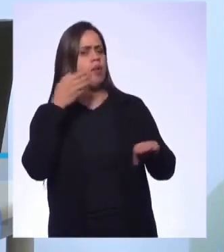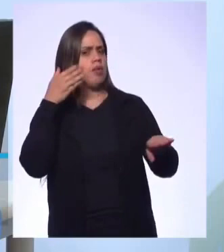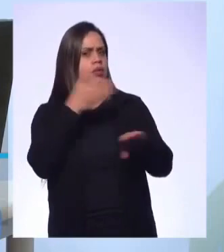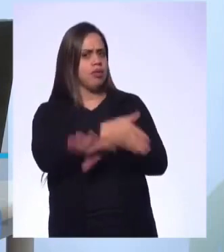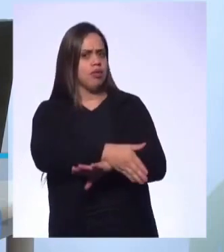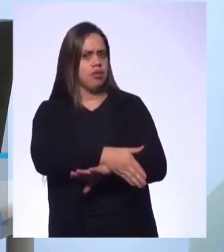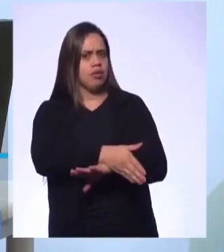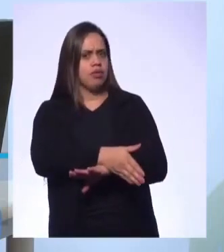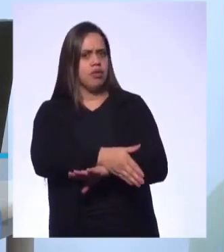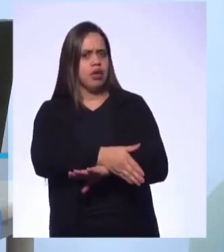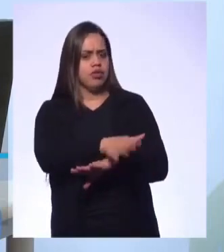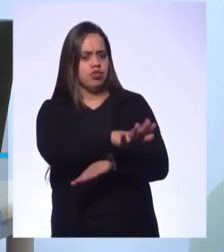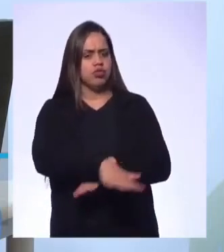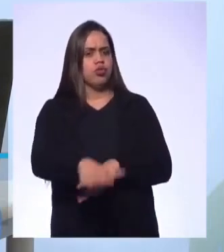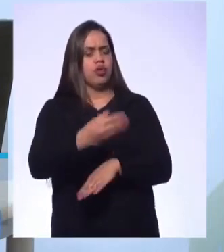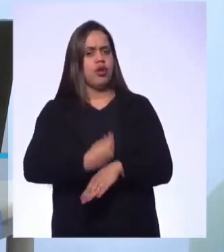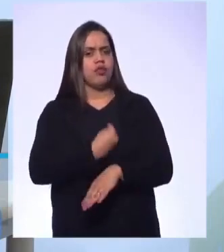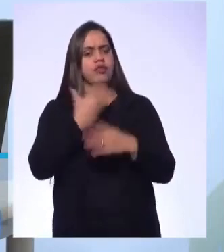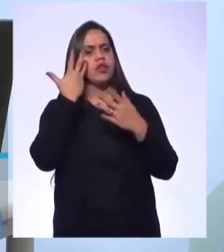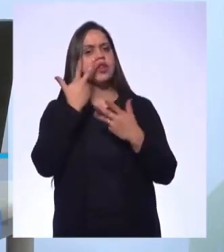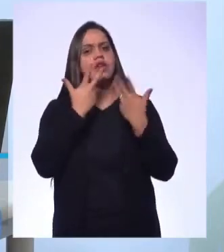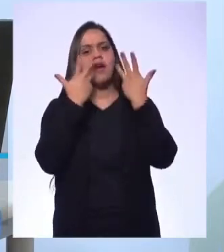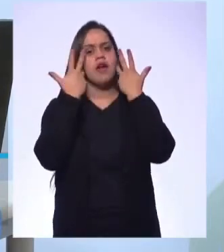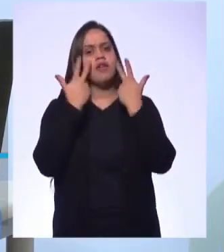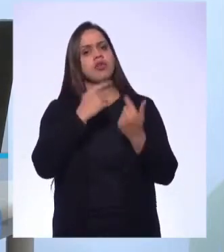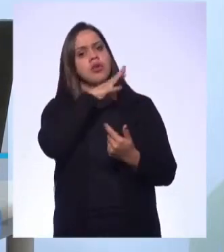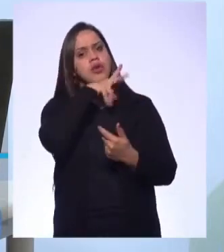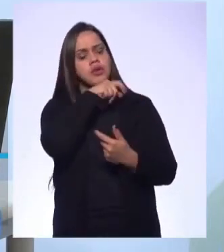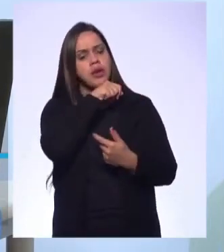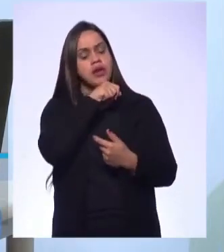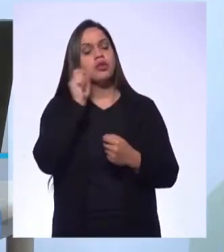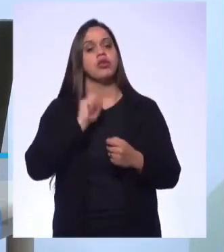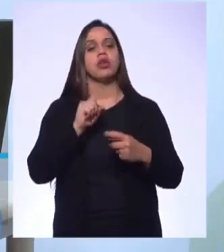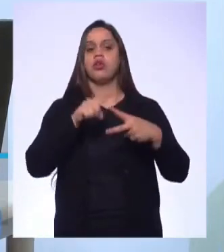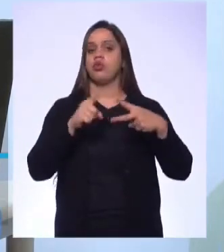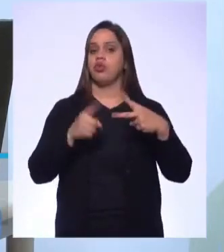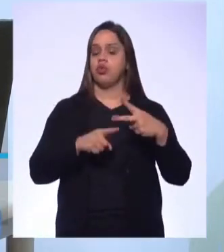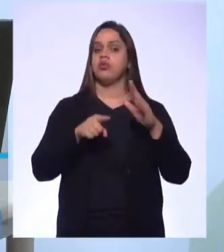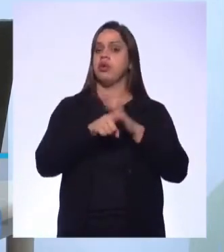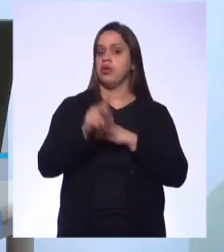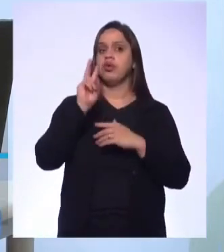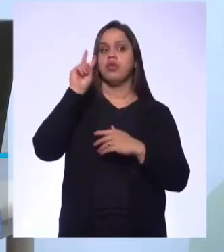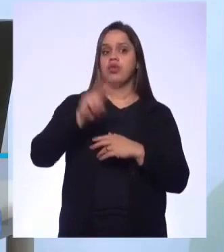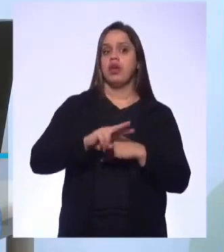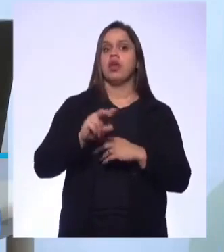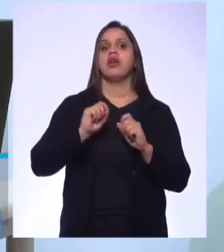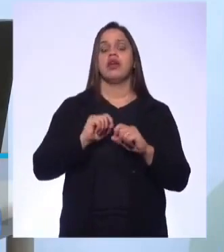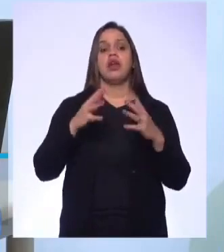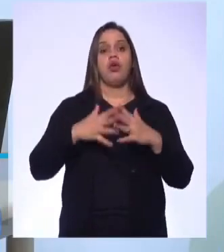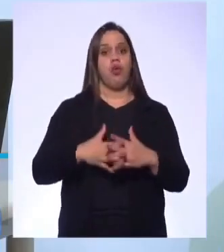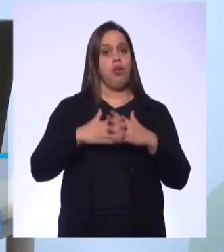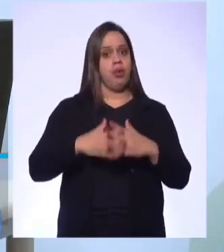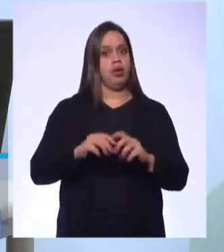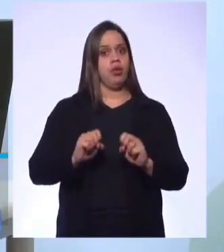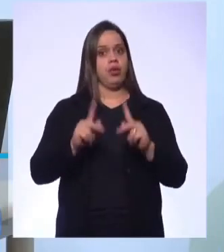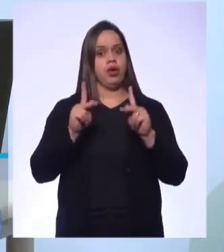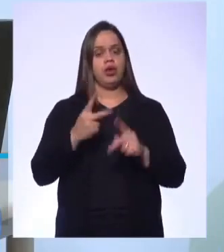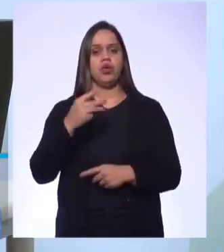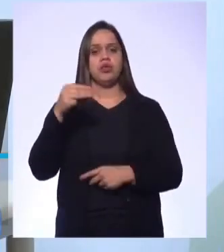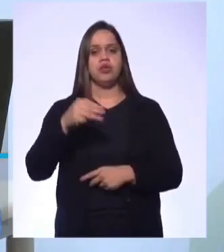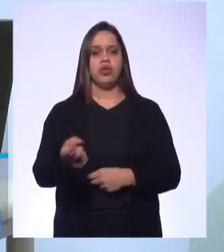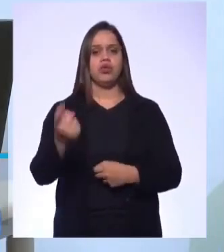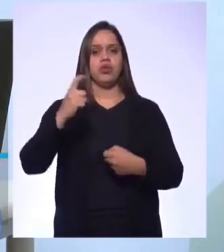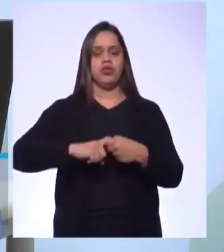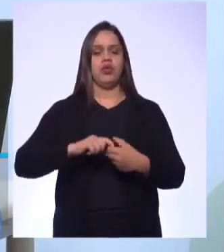tentar justificar pela imagem em relação ao texto. Então, são 2 perguntas aí, se vocês analisarem, um pouquinho complexas, tá bom? 2 minutinhos